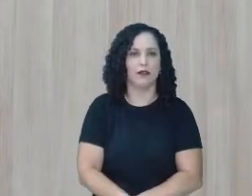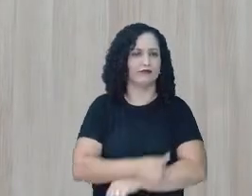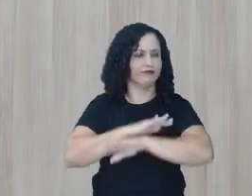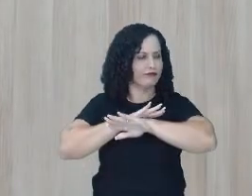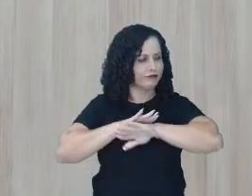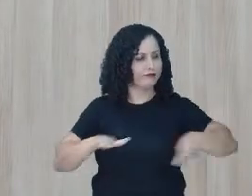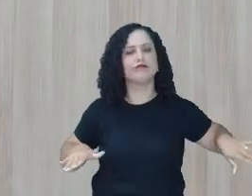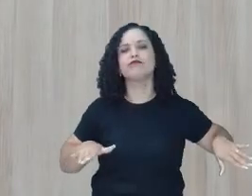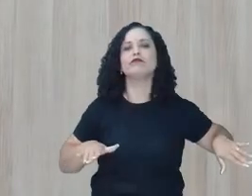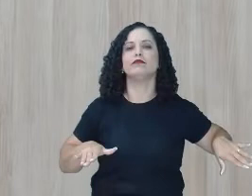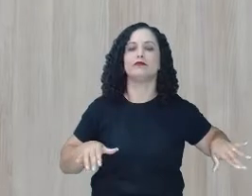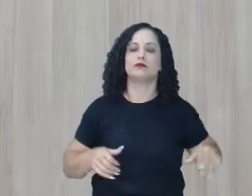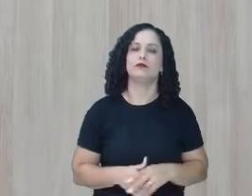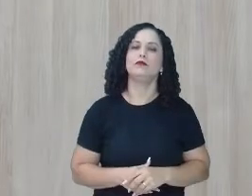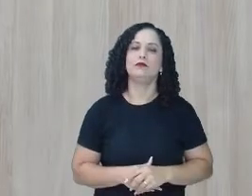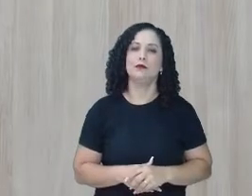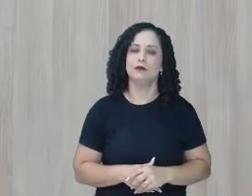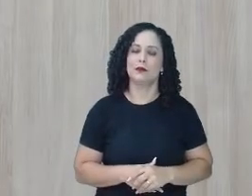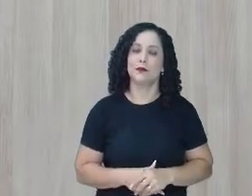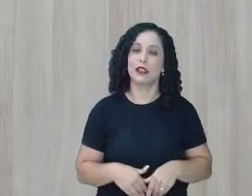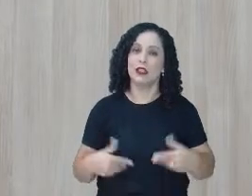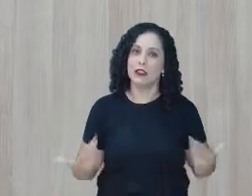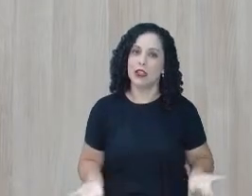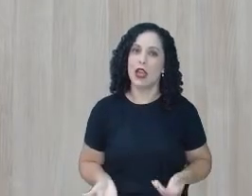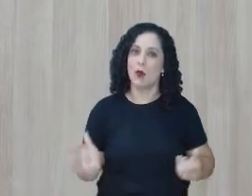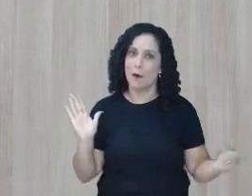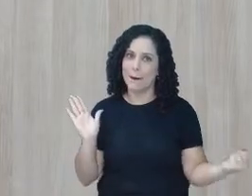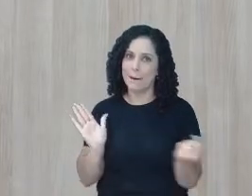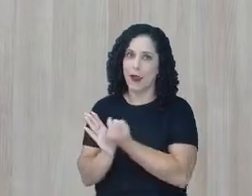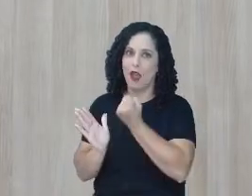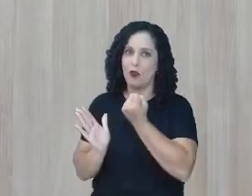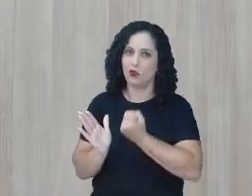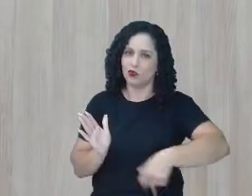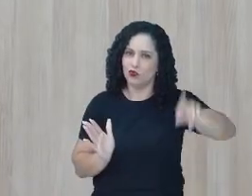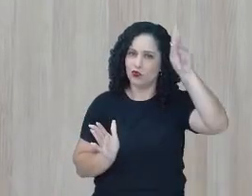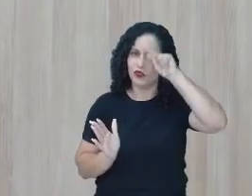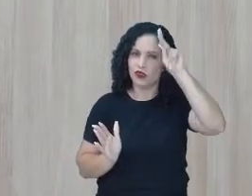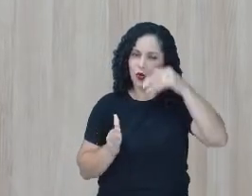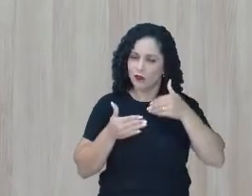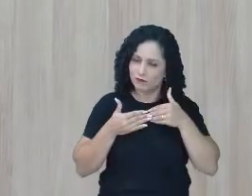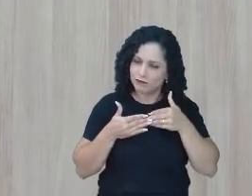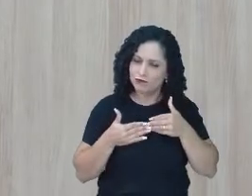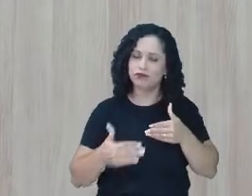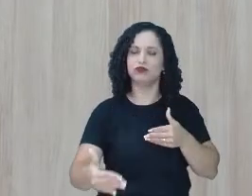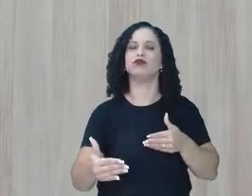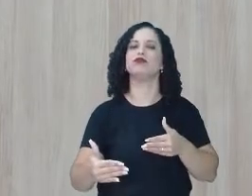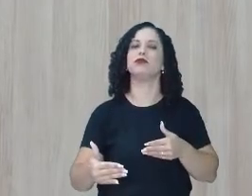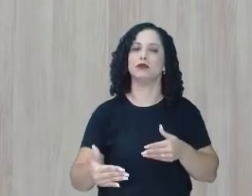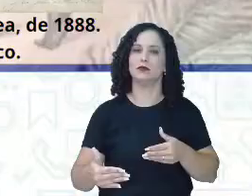ela. O que, por um lado, né, é um marco institucional, né,